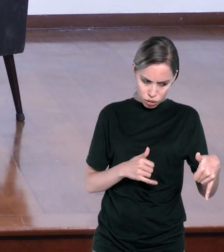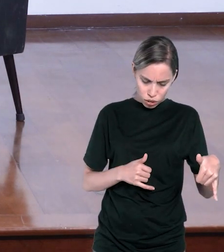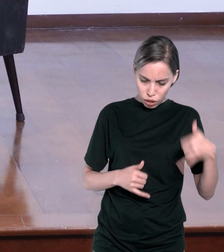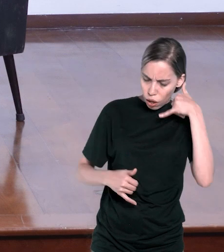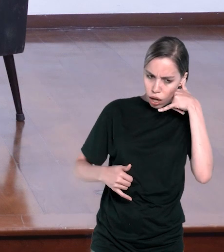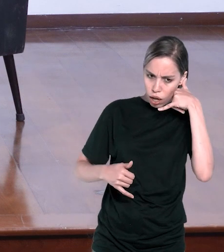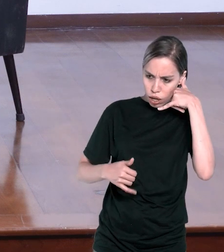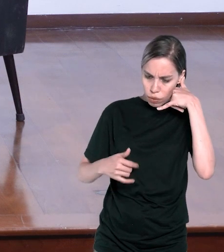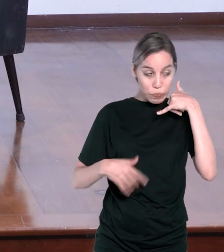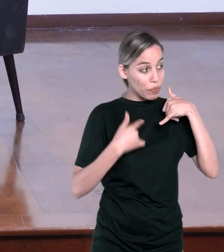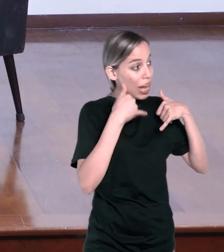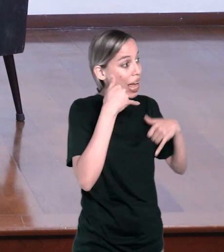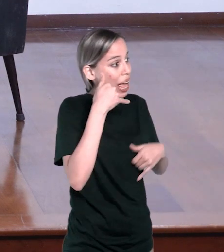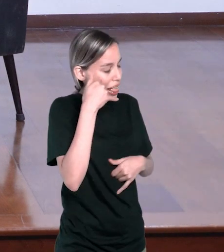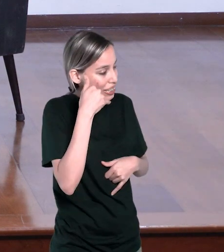for fazer,